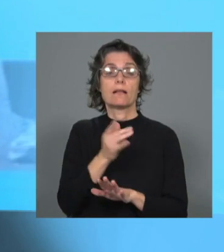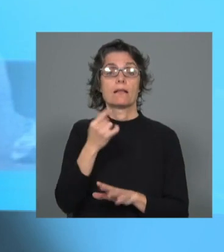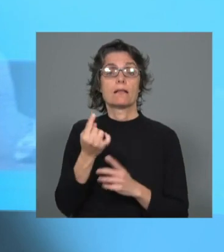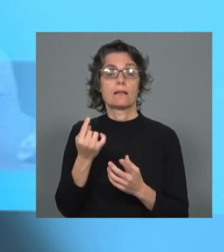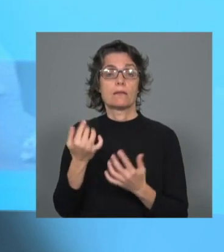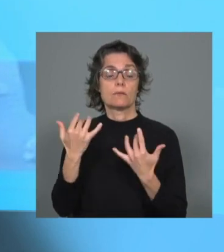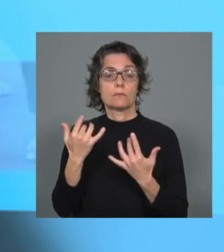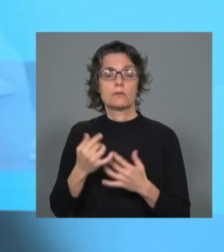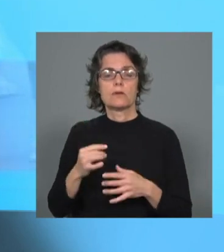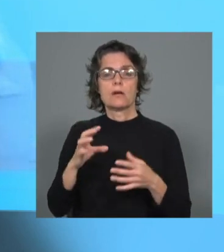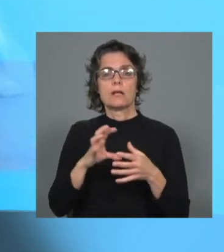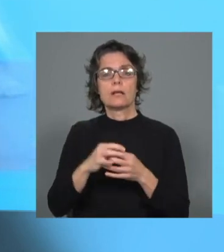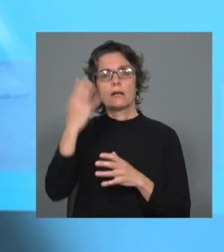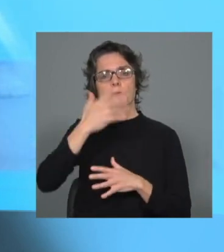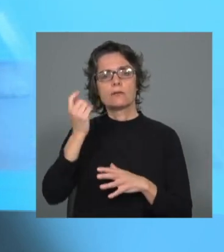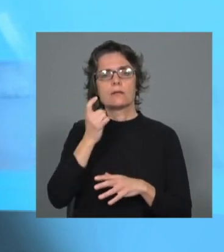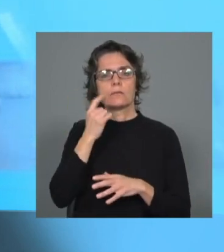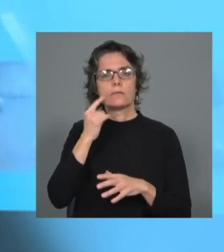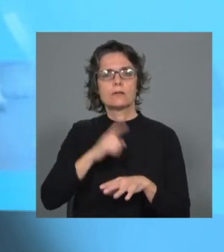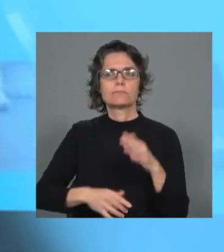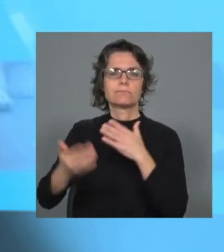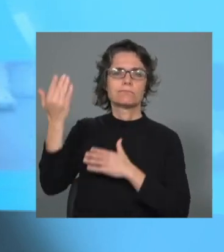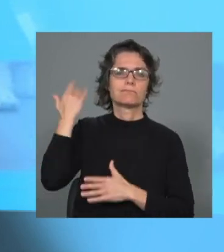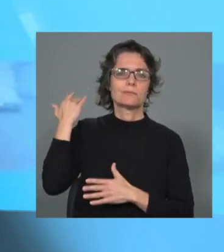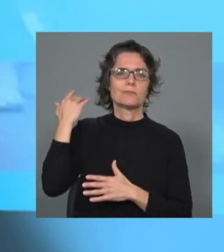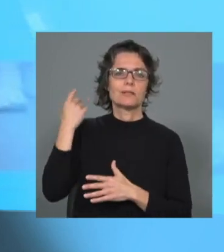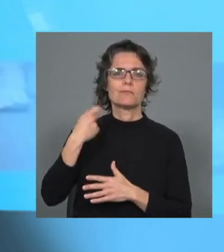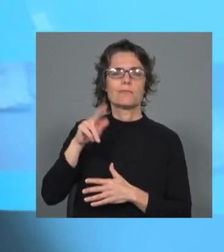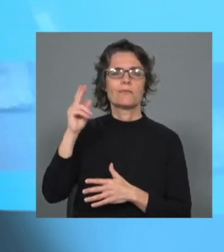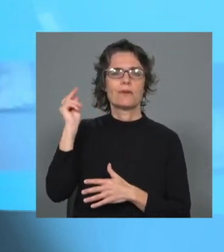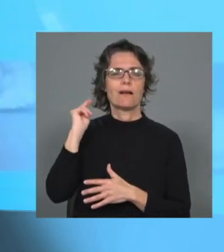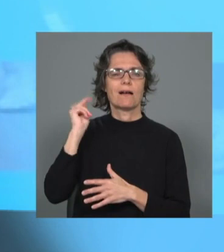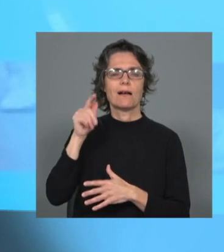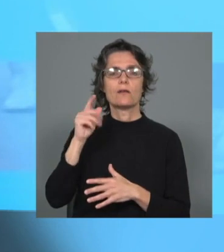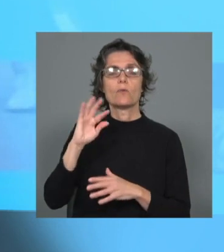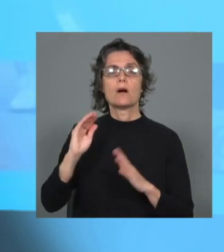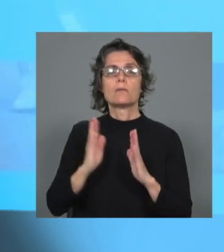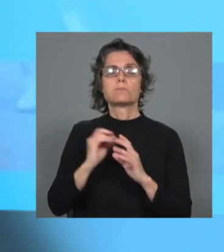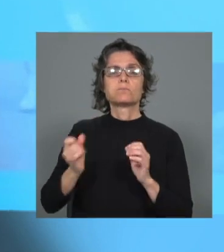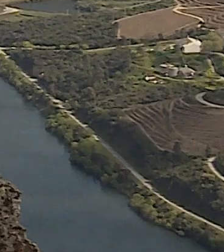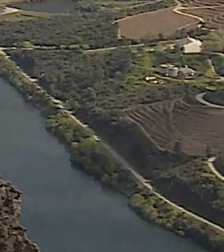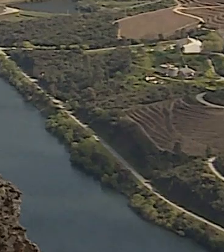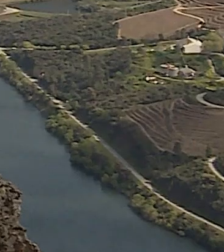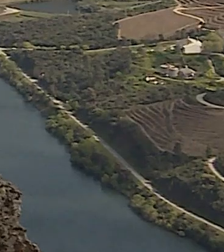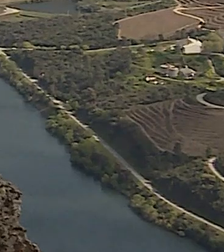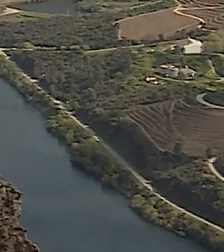história dos dias de Páscoa de outros tempos, de há 100 anos, quando foi criada a Diocese de Vila Real.